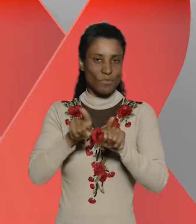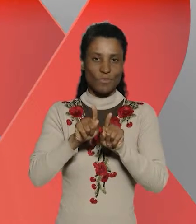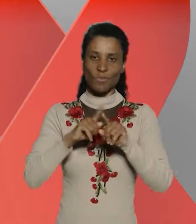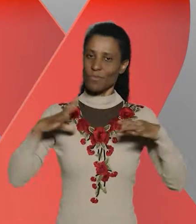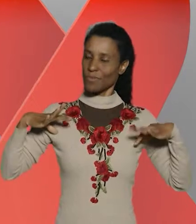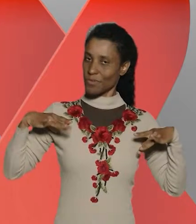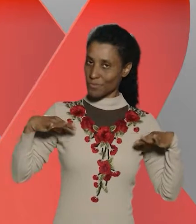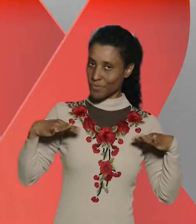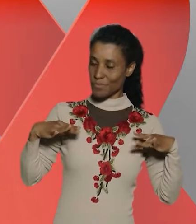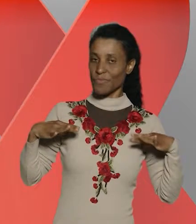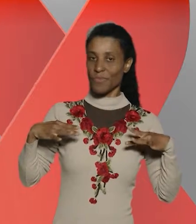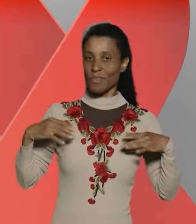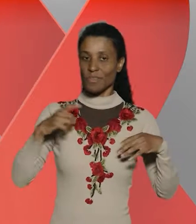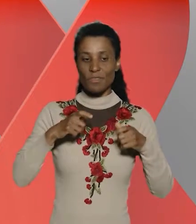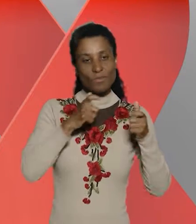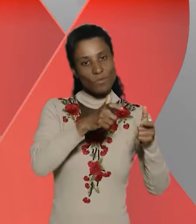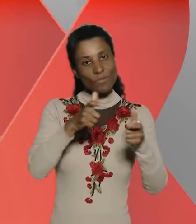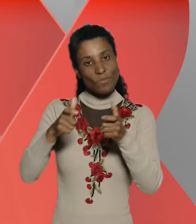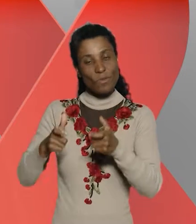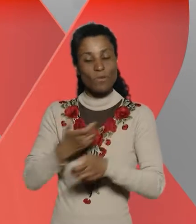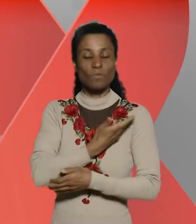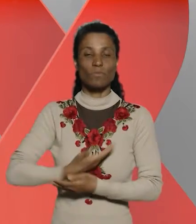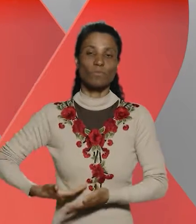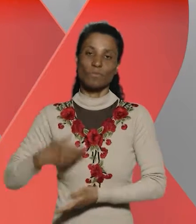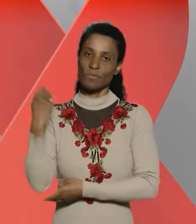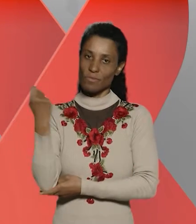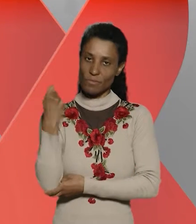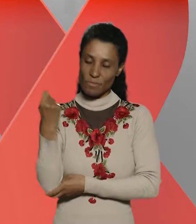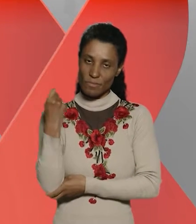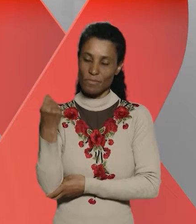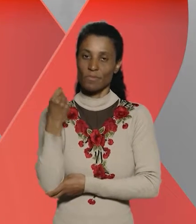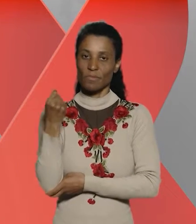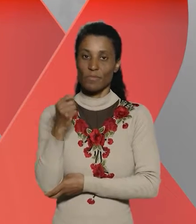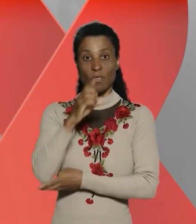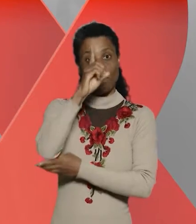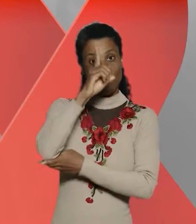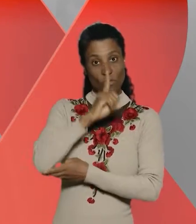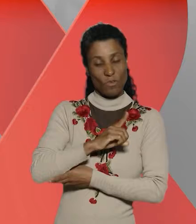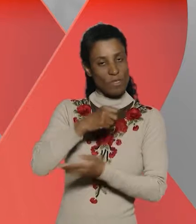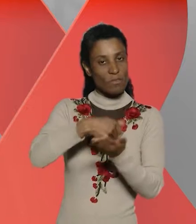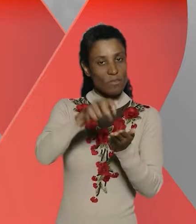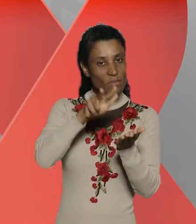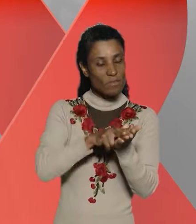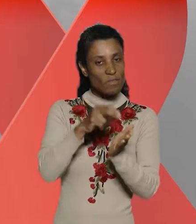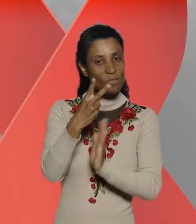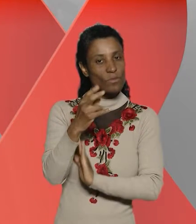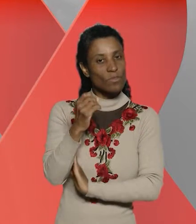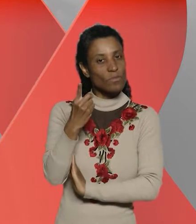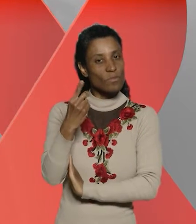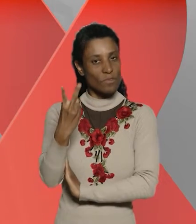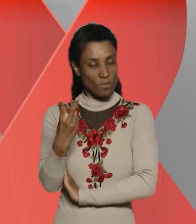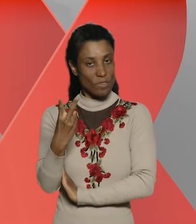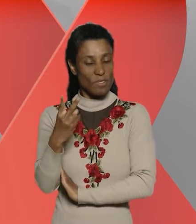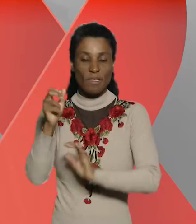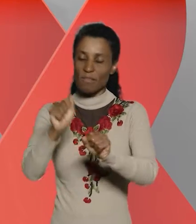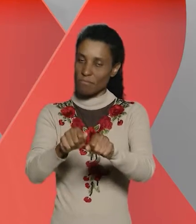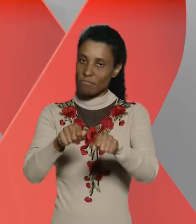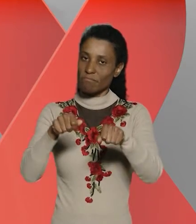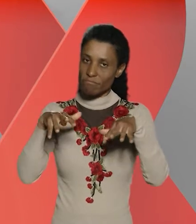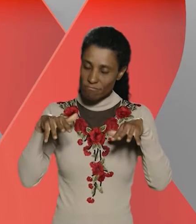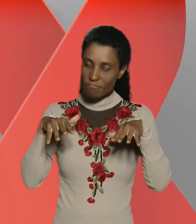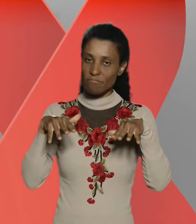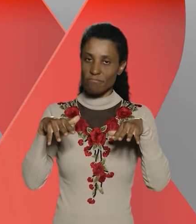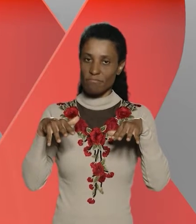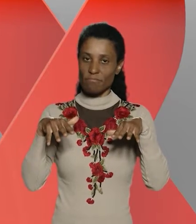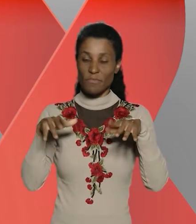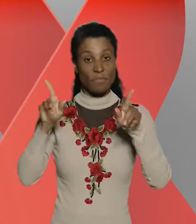lazer realizados em espaços públicos do Rio Grande do Sul. Direito aprovado em 2012 pela Assembleia